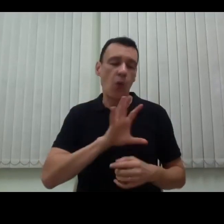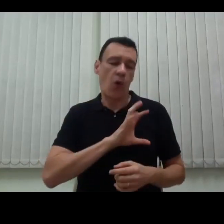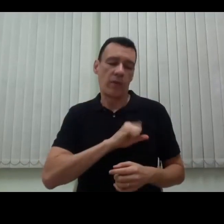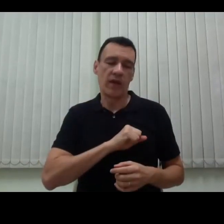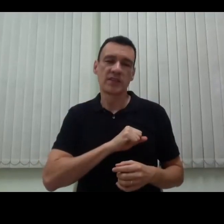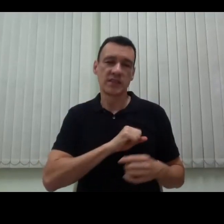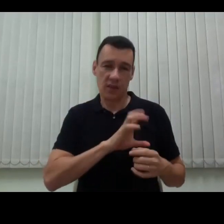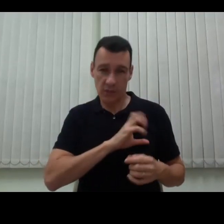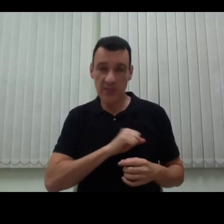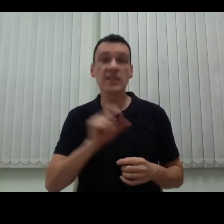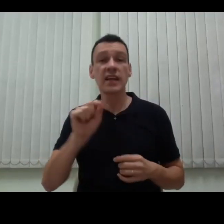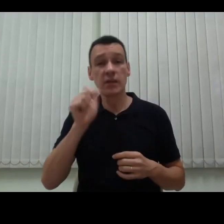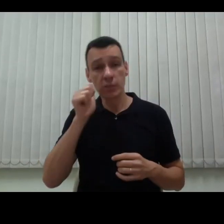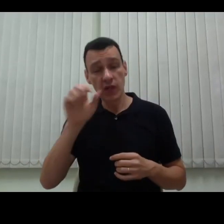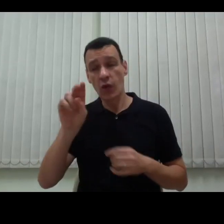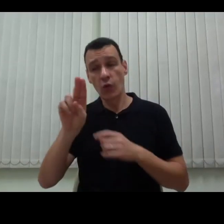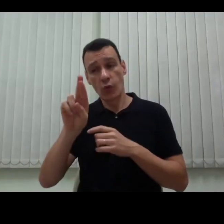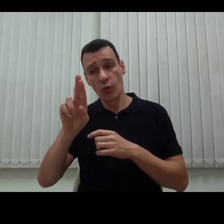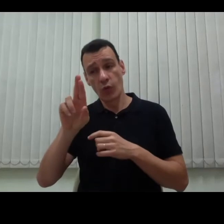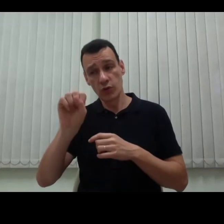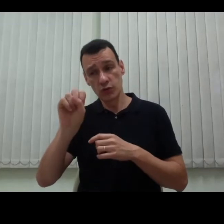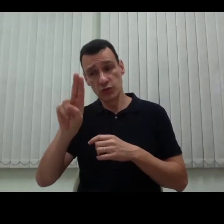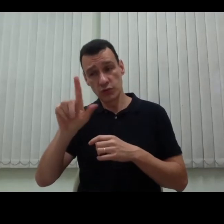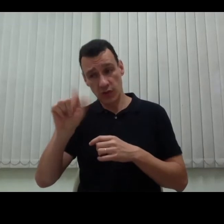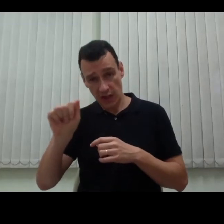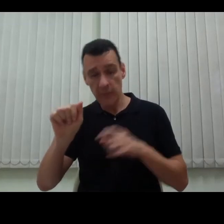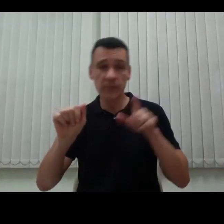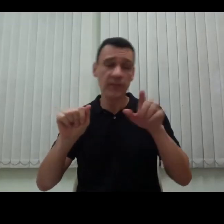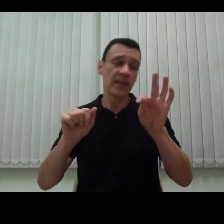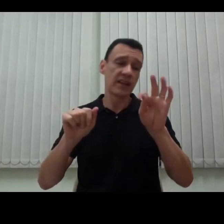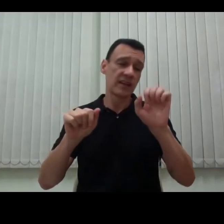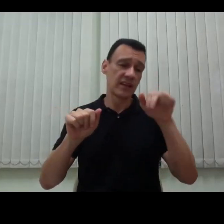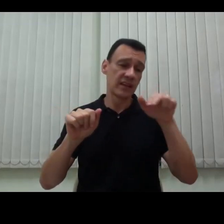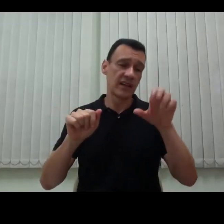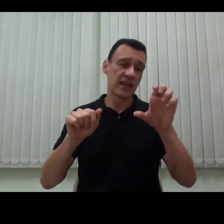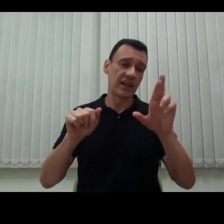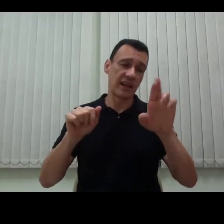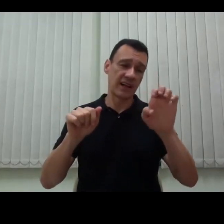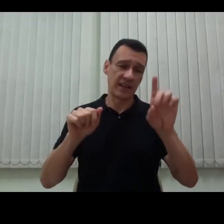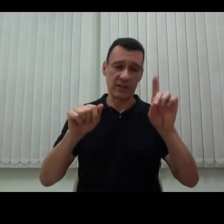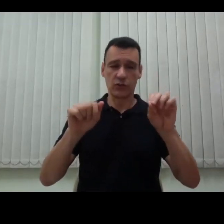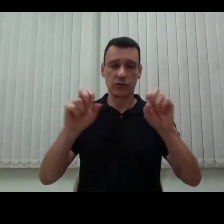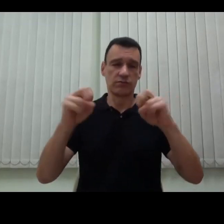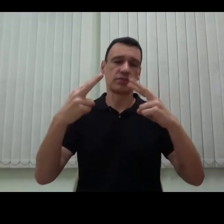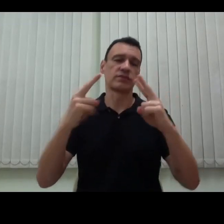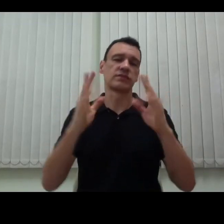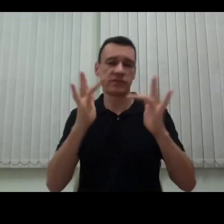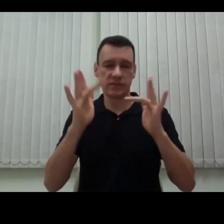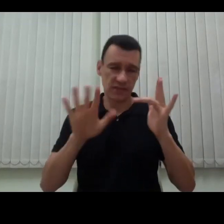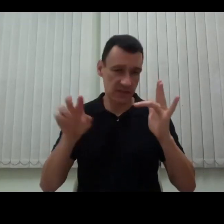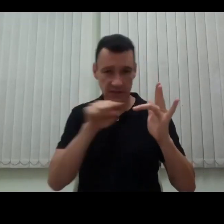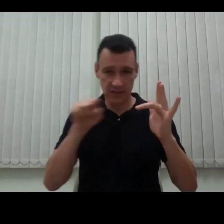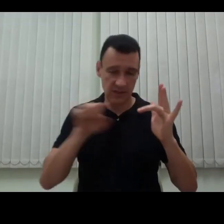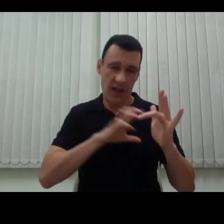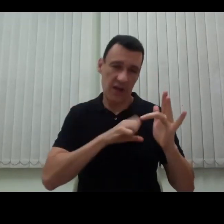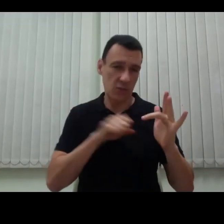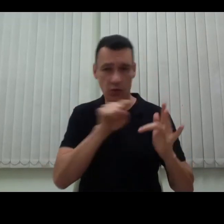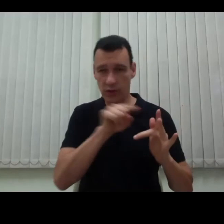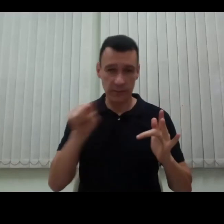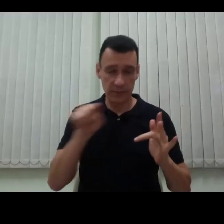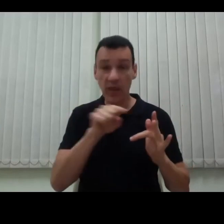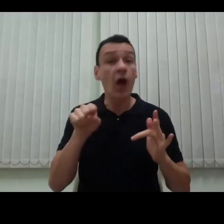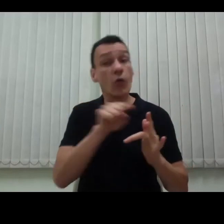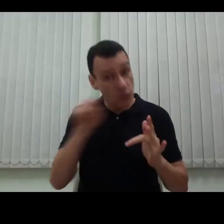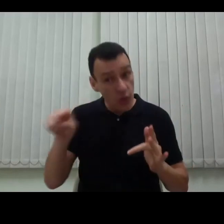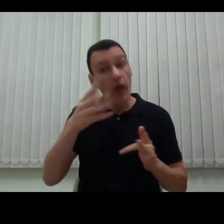Tancredo, dois personagens brancos. No entanto, ela usa essa história, esse romance que não acaba